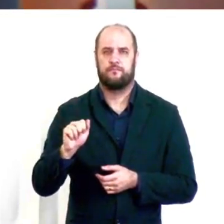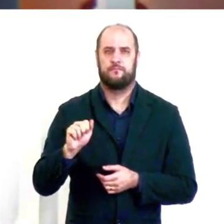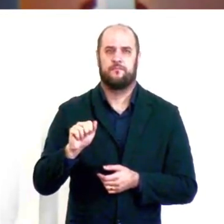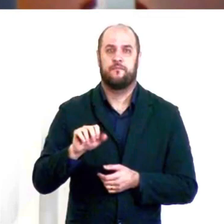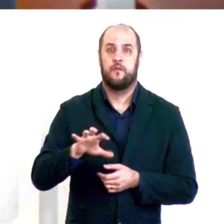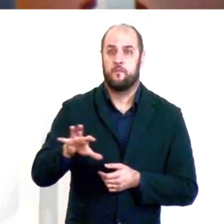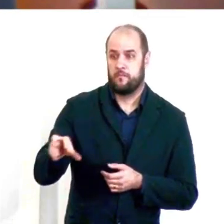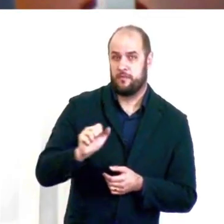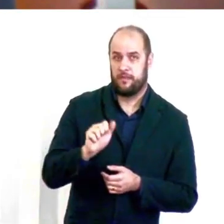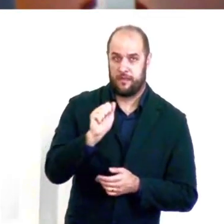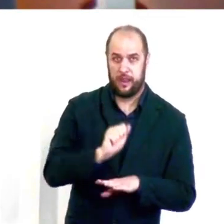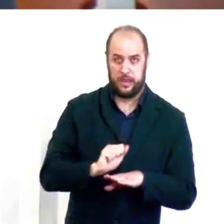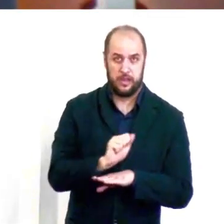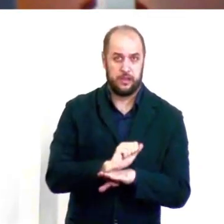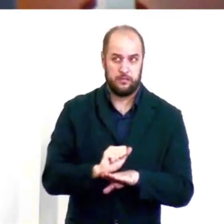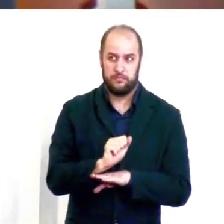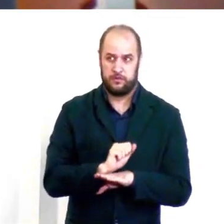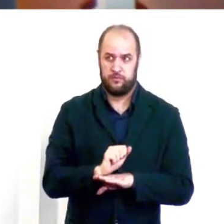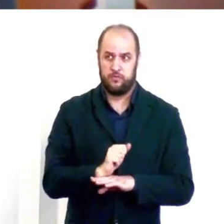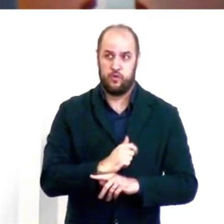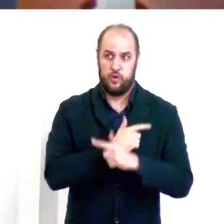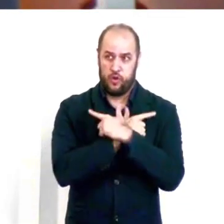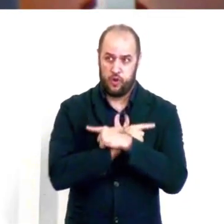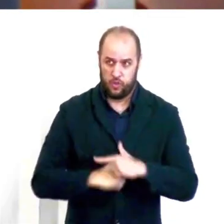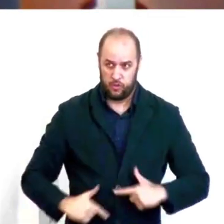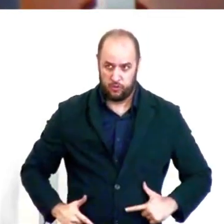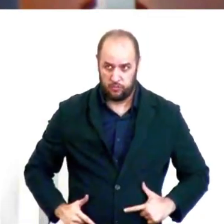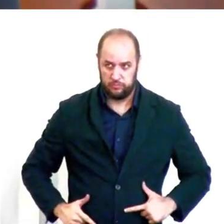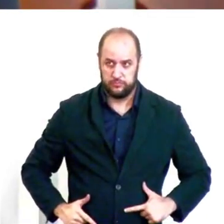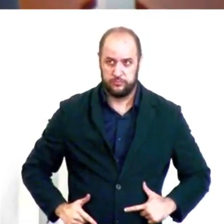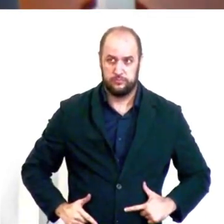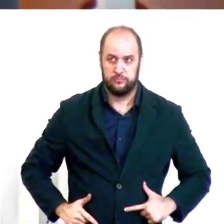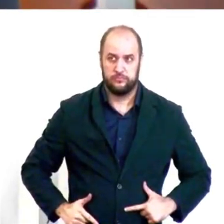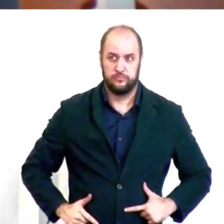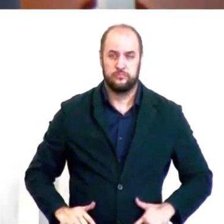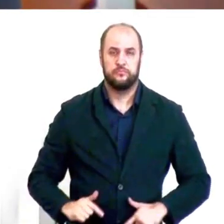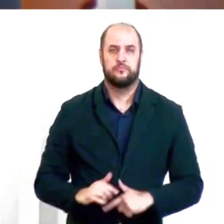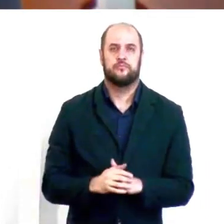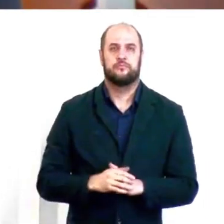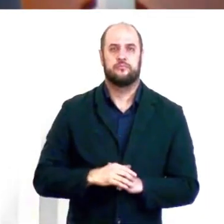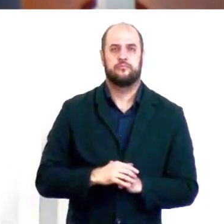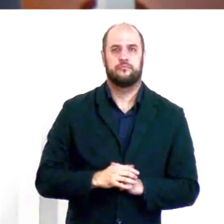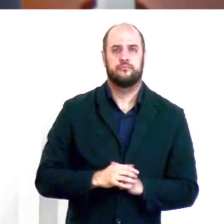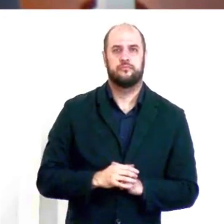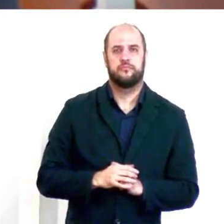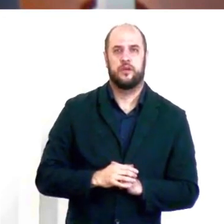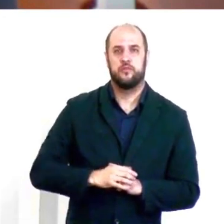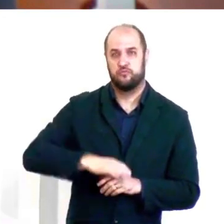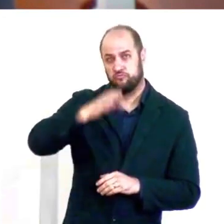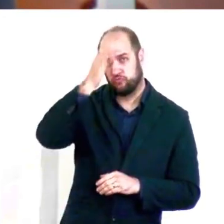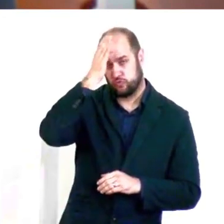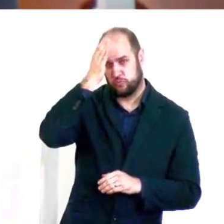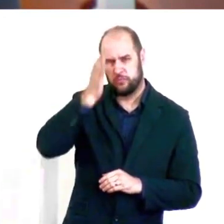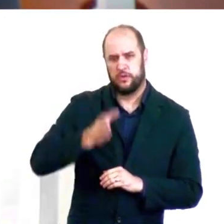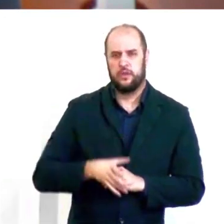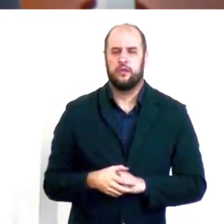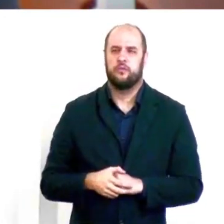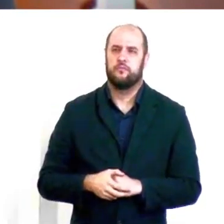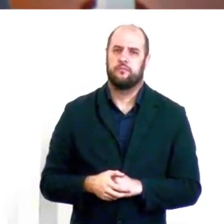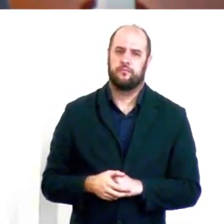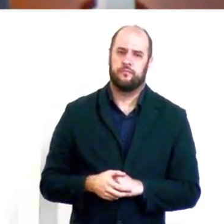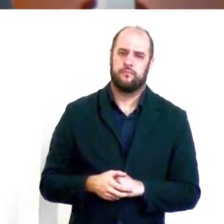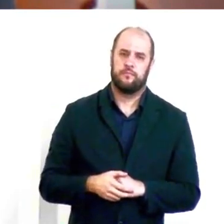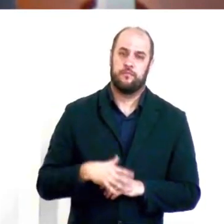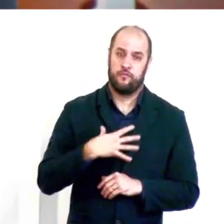filho Abrão e a Ló, e o seu filho de Arã, Ló, que é filho de Arã, filho